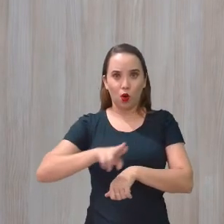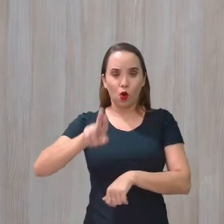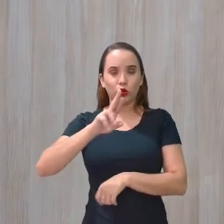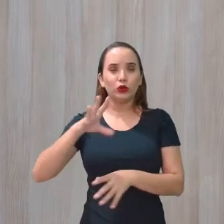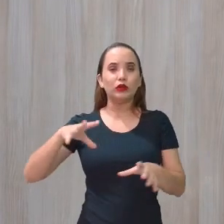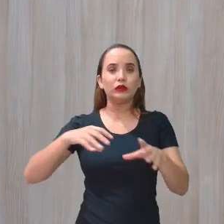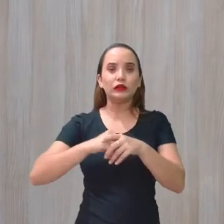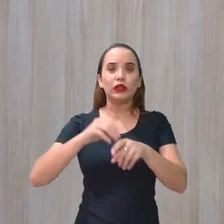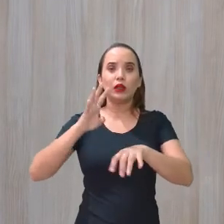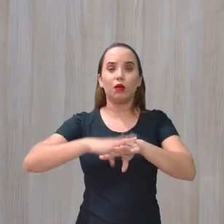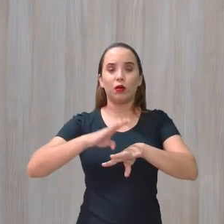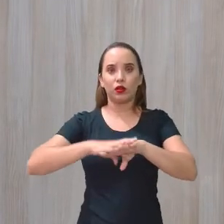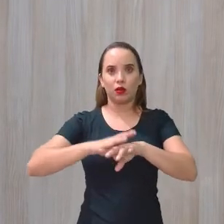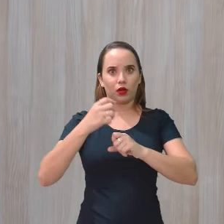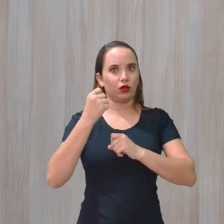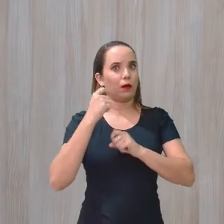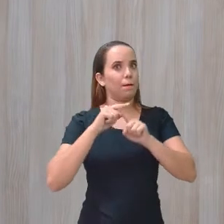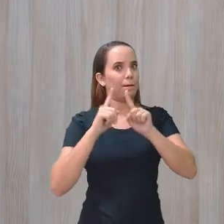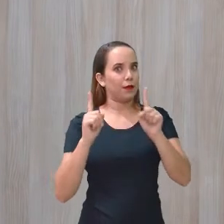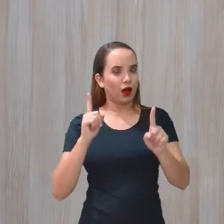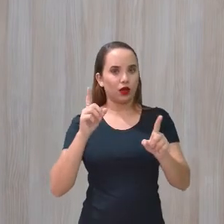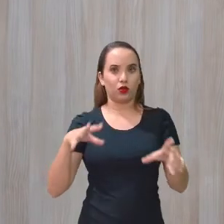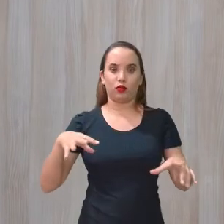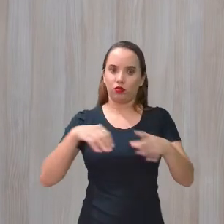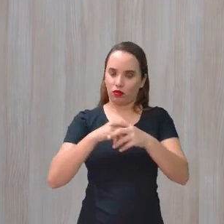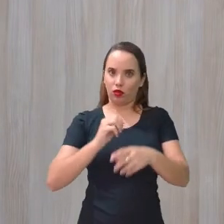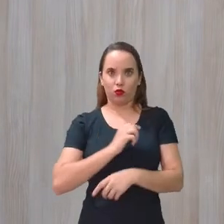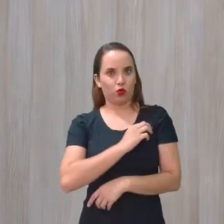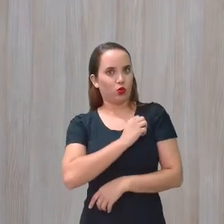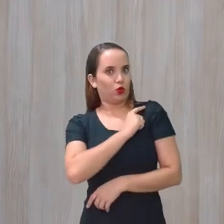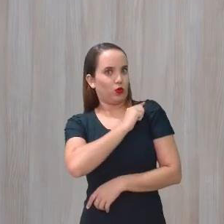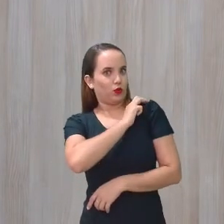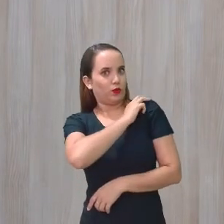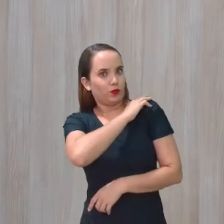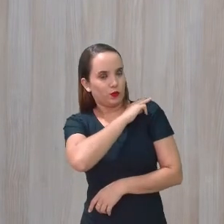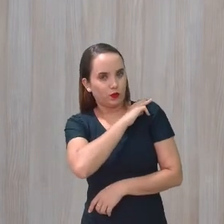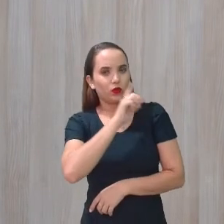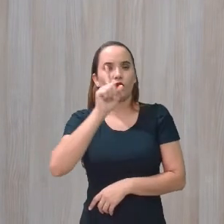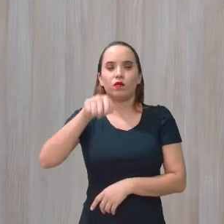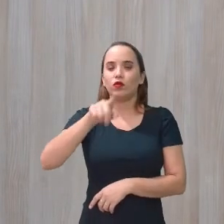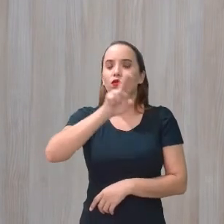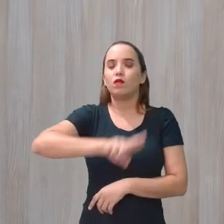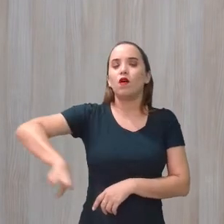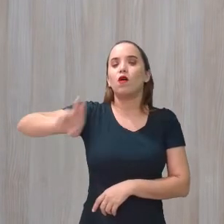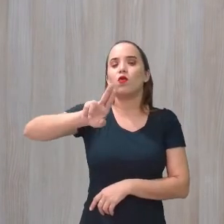matemática. Mas quando você chega no ensino médio, você vai utilizar essa ferramenta de sistema